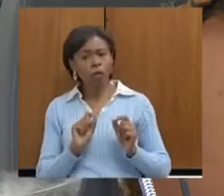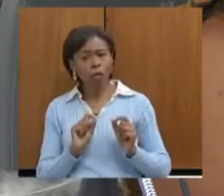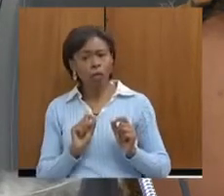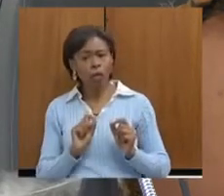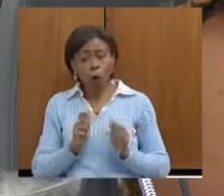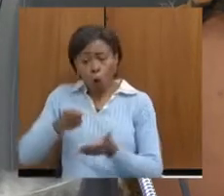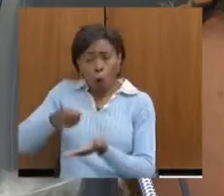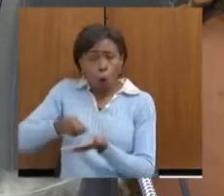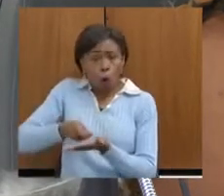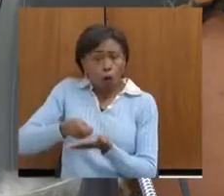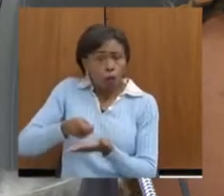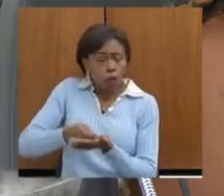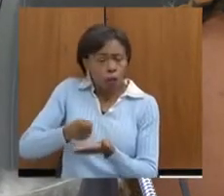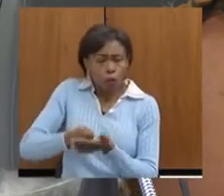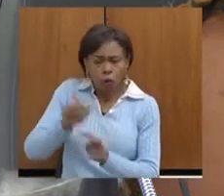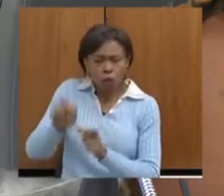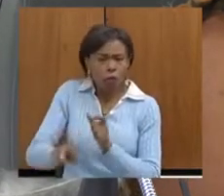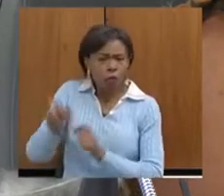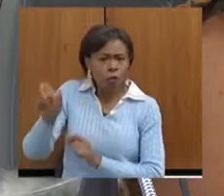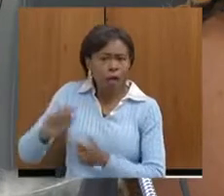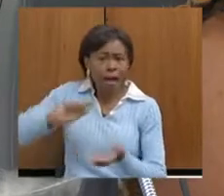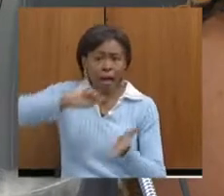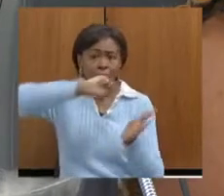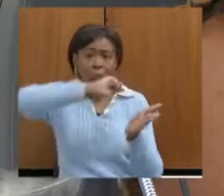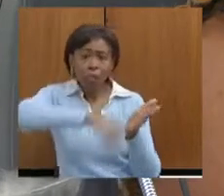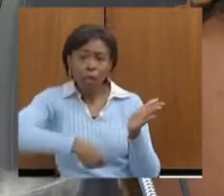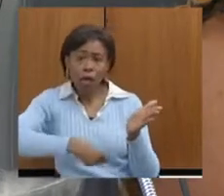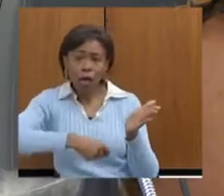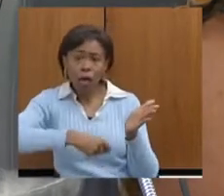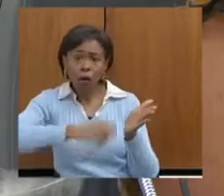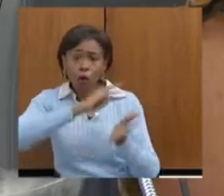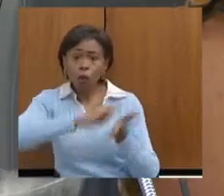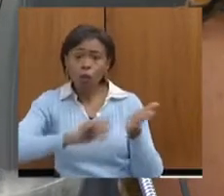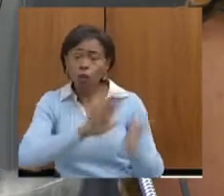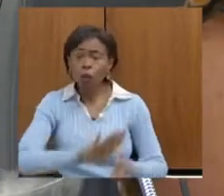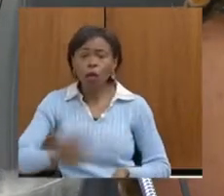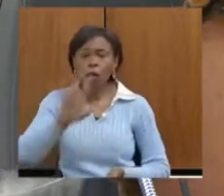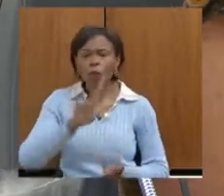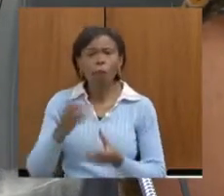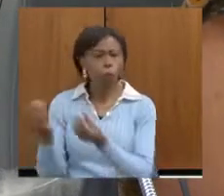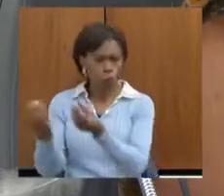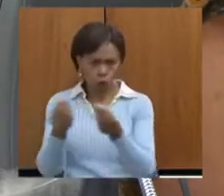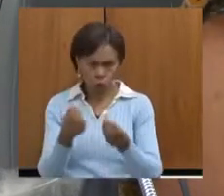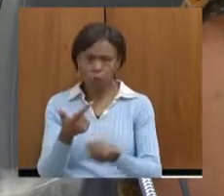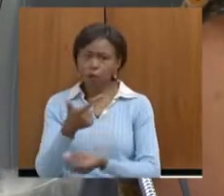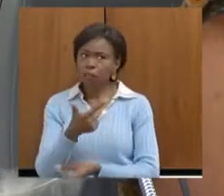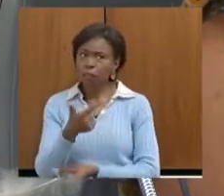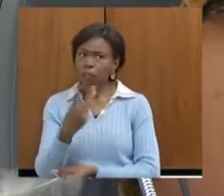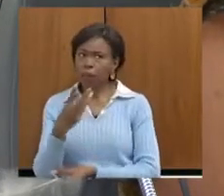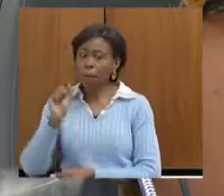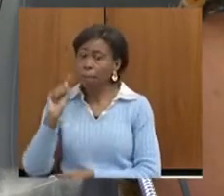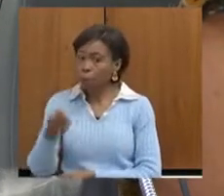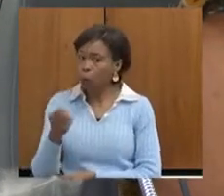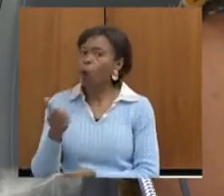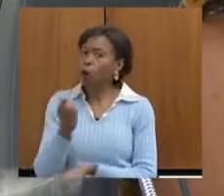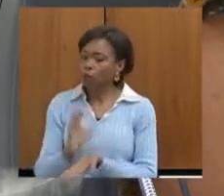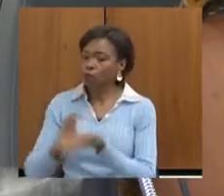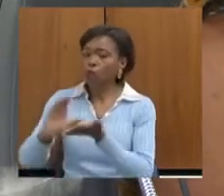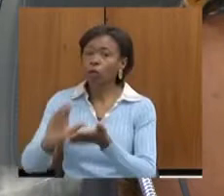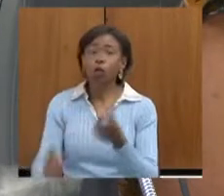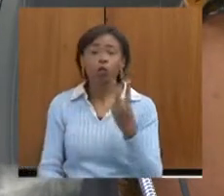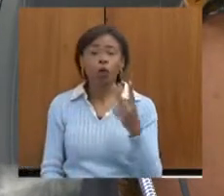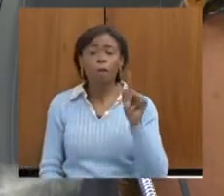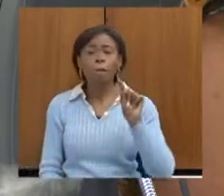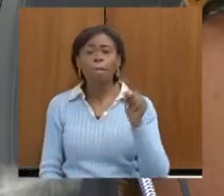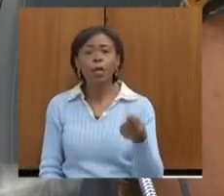umectação geral Eles são um ponto importante muita gente recebeu 23 mil reais r$ 2000 foi